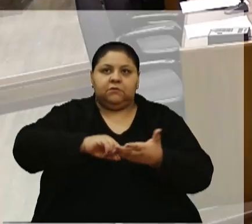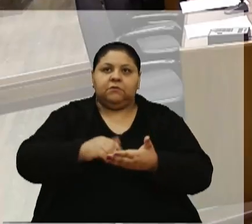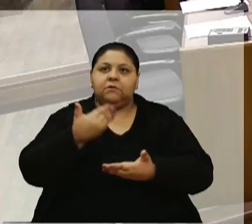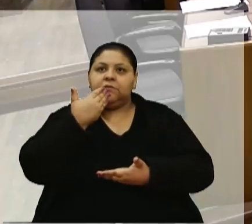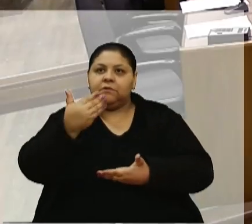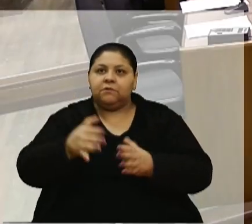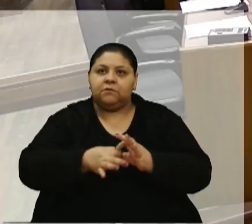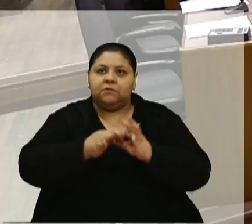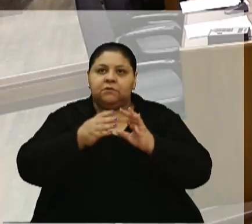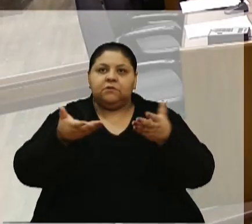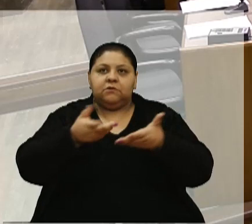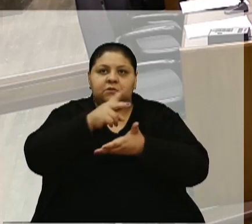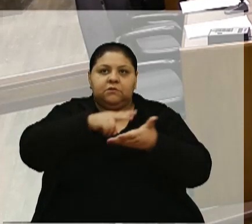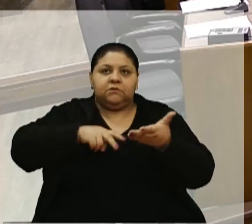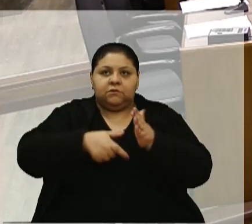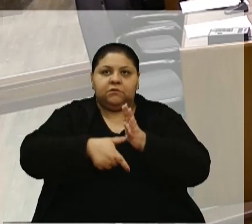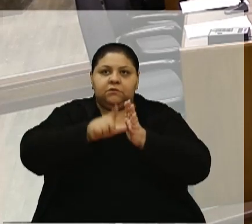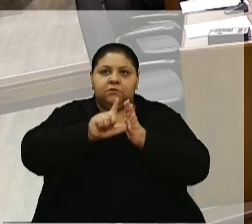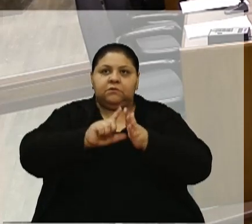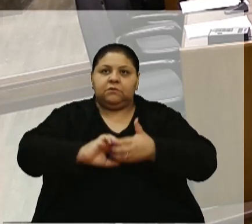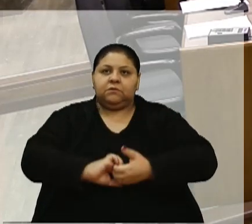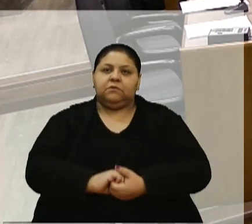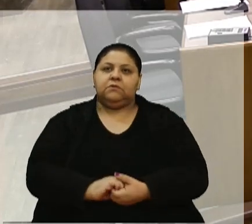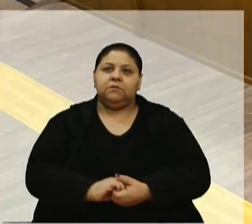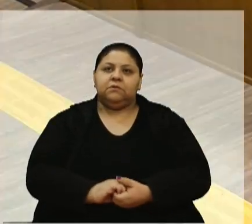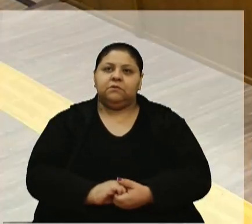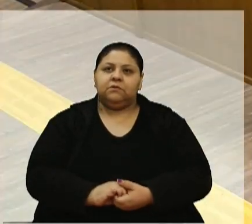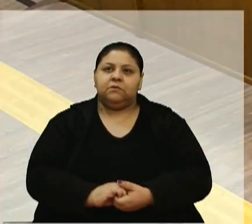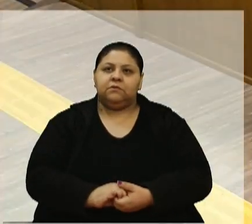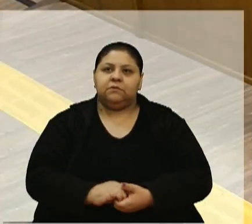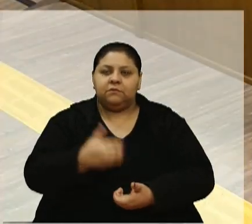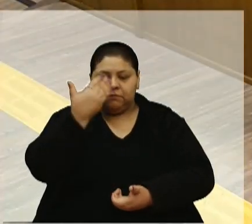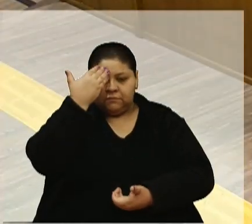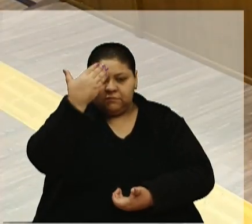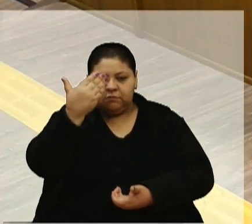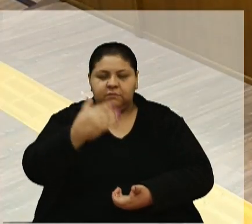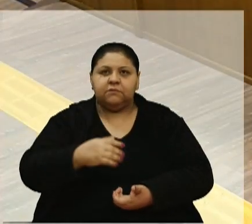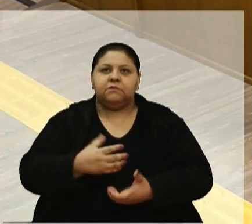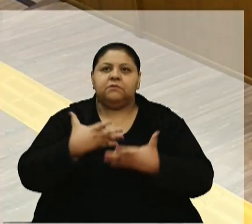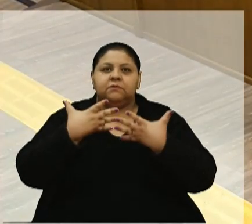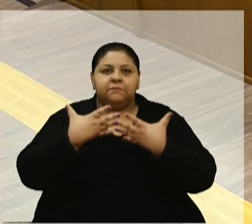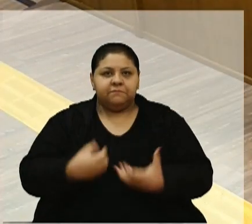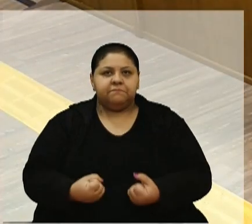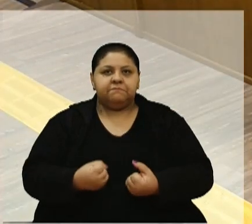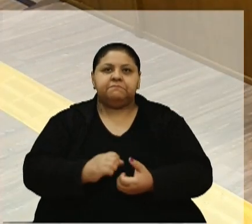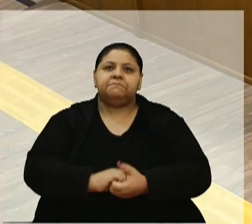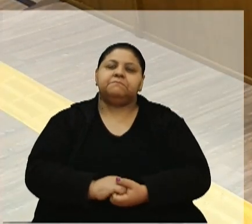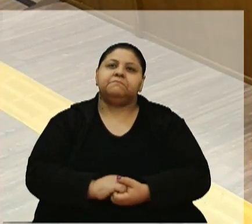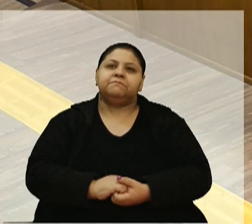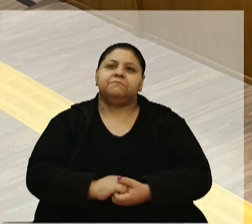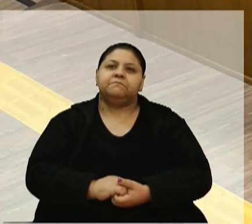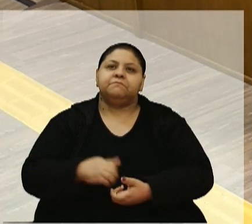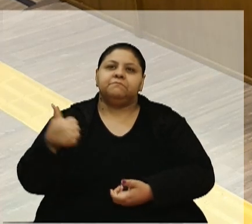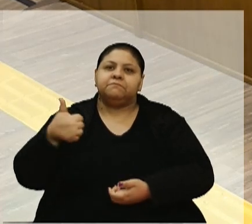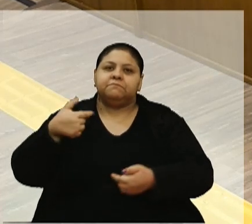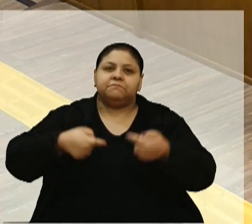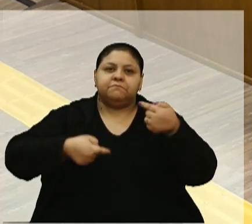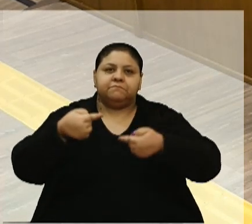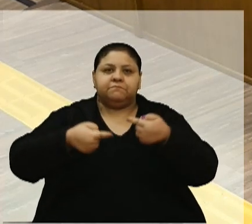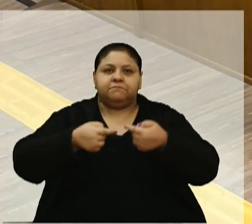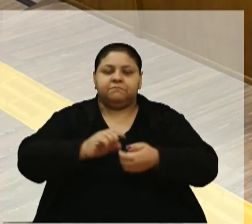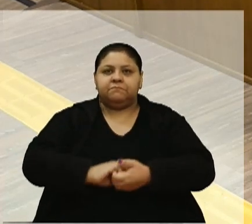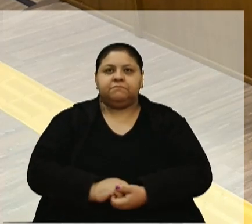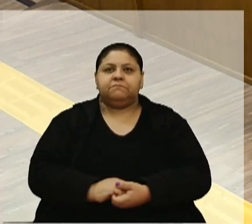Peço a dispensa por já ter sido lido anteriormente. Obrigado, vereadora Tati. Aceita a dispensa. Em primeira discussão,